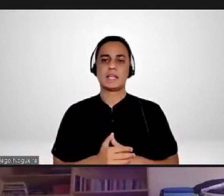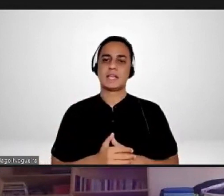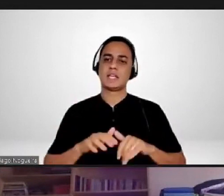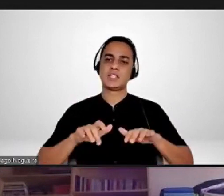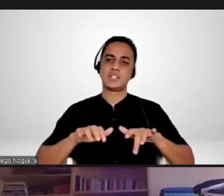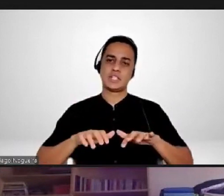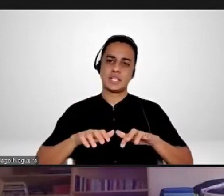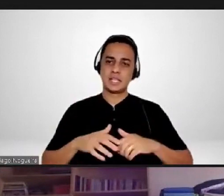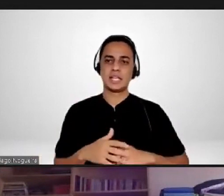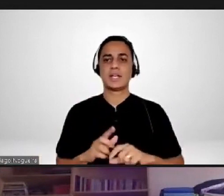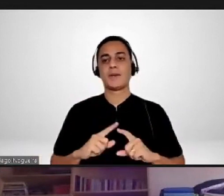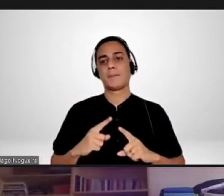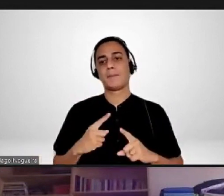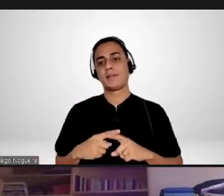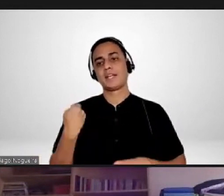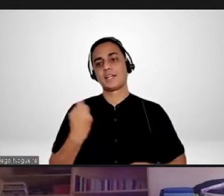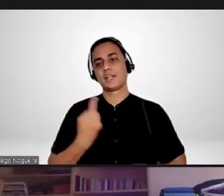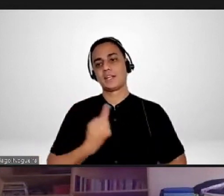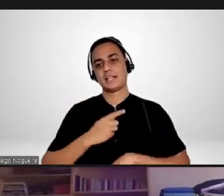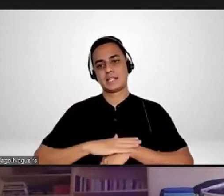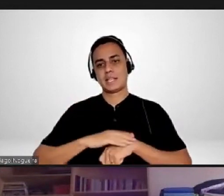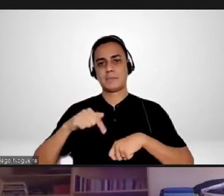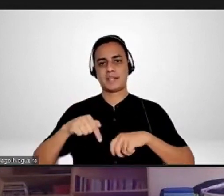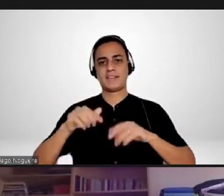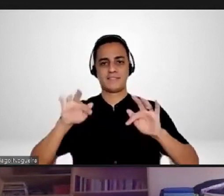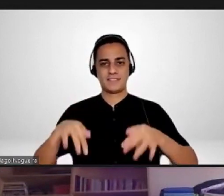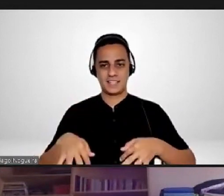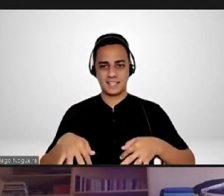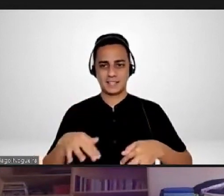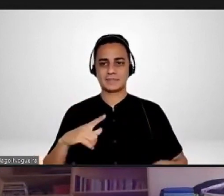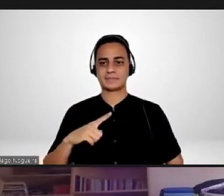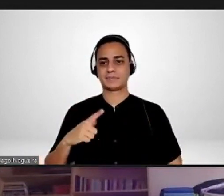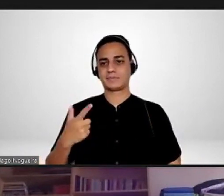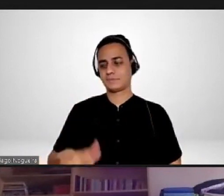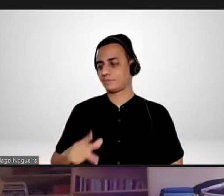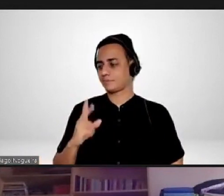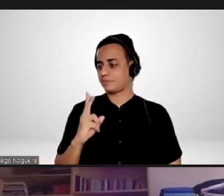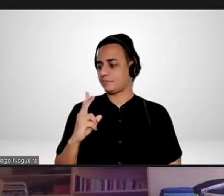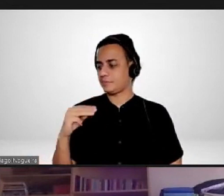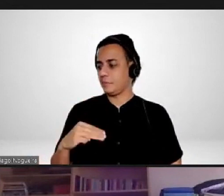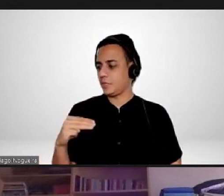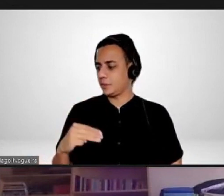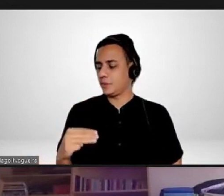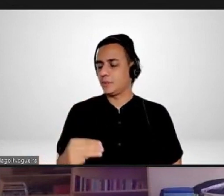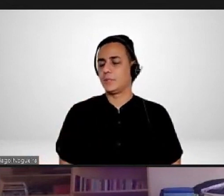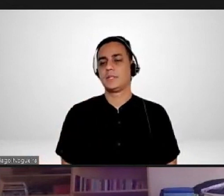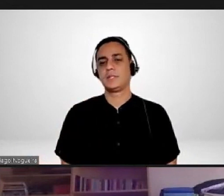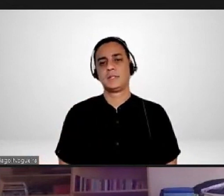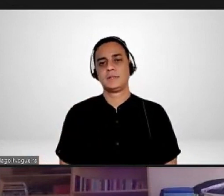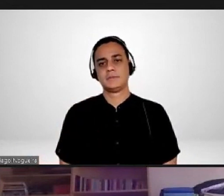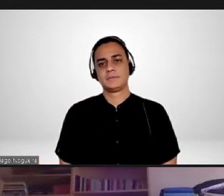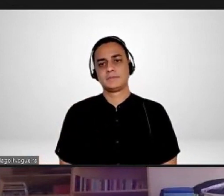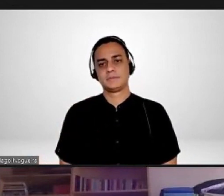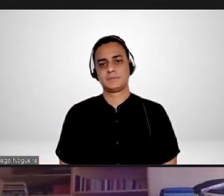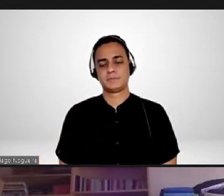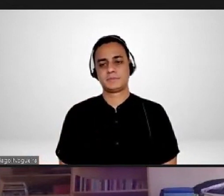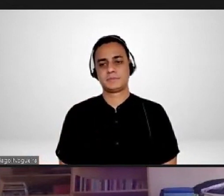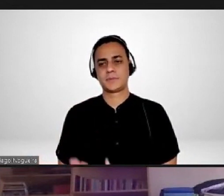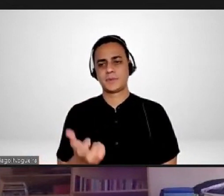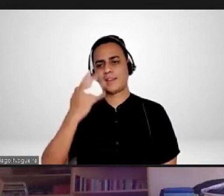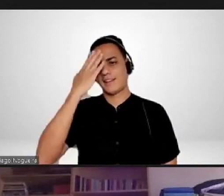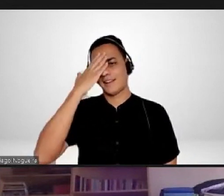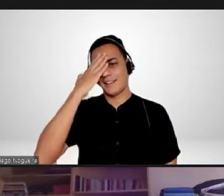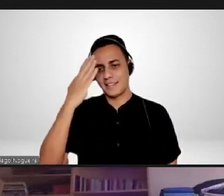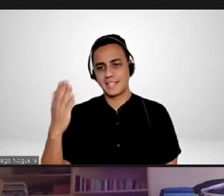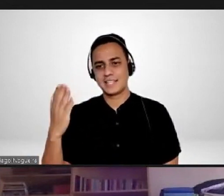digitando, porque nosso tempo está terminando. A gente tem mais 2 minutos e eu queria agradecer